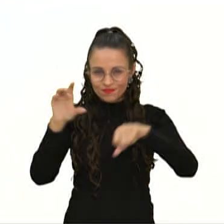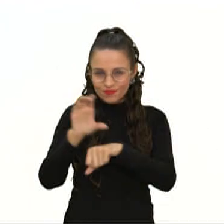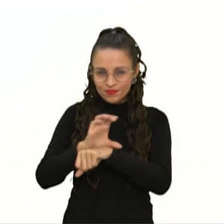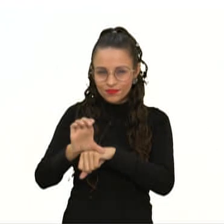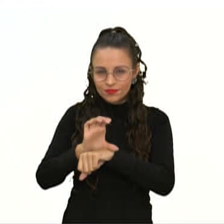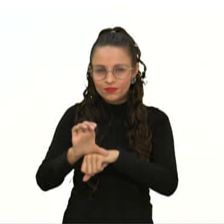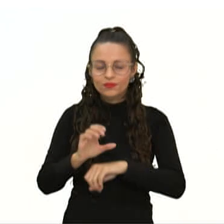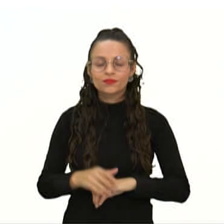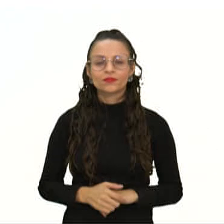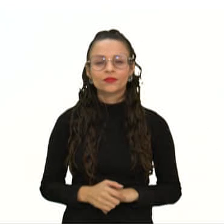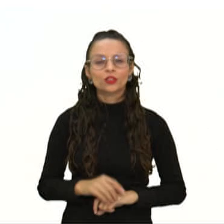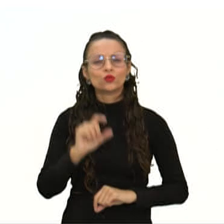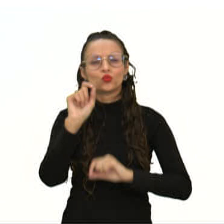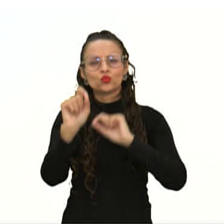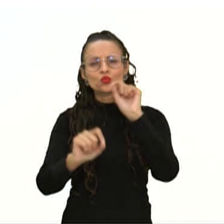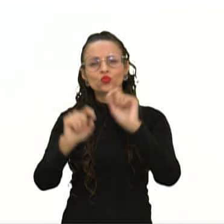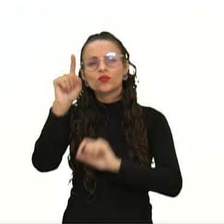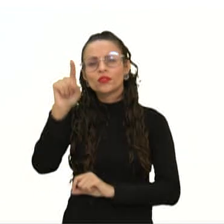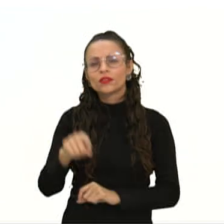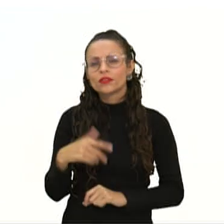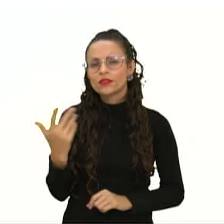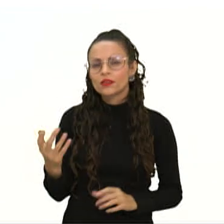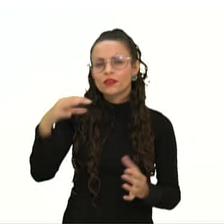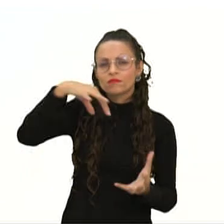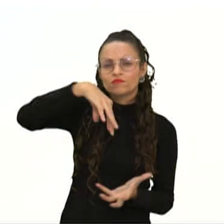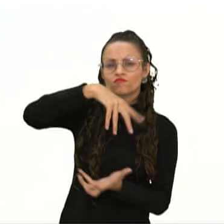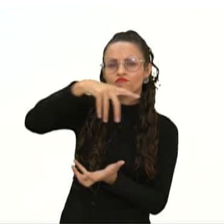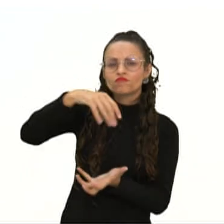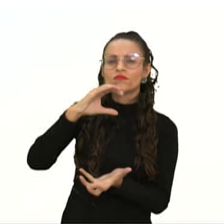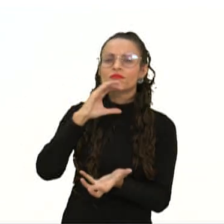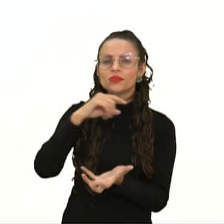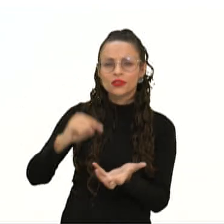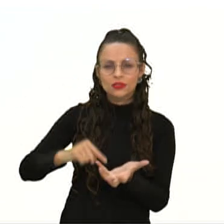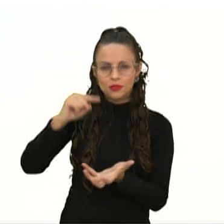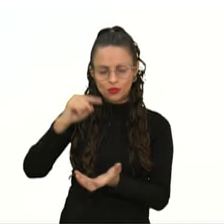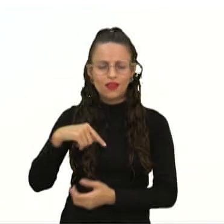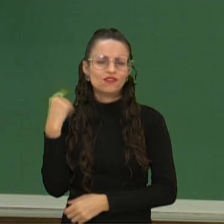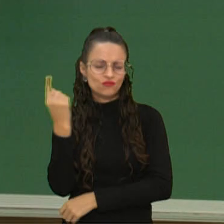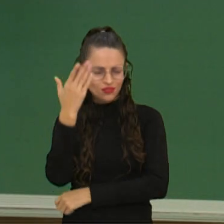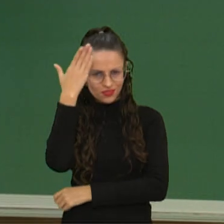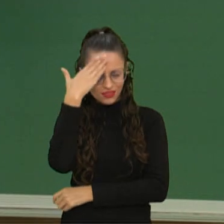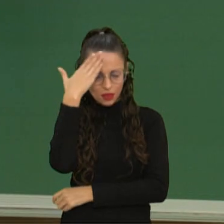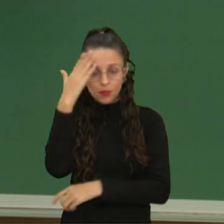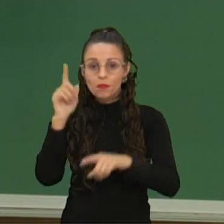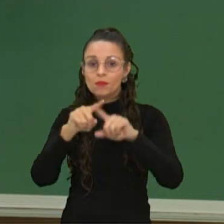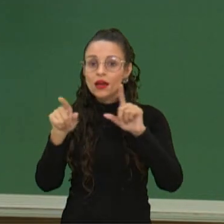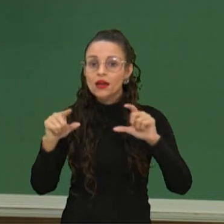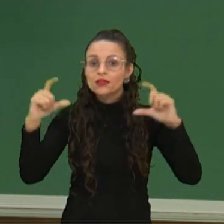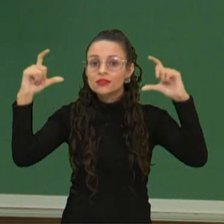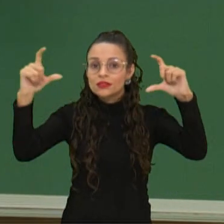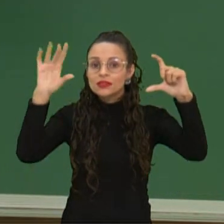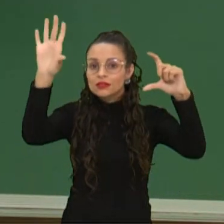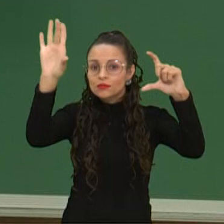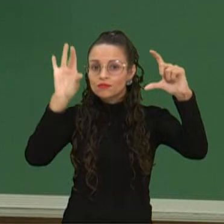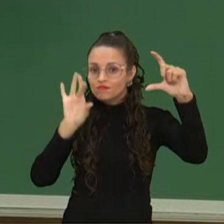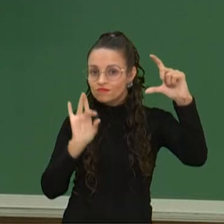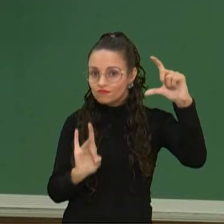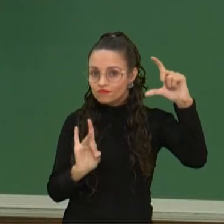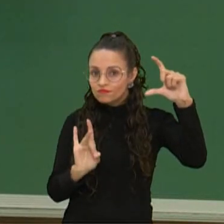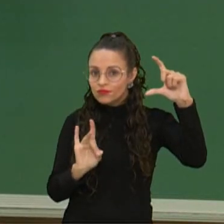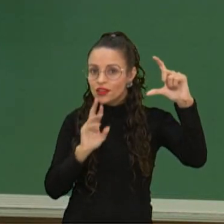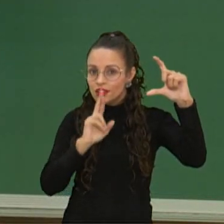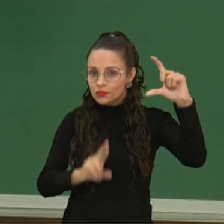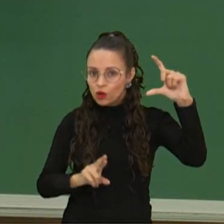global warming? O que é o aquecimento global? Nós sabemos, é claro, mas eu quero que vocês peguem a resposta em inglês do